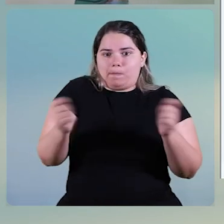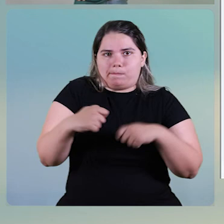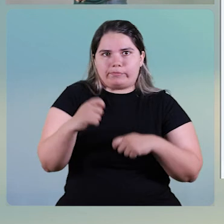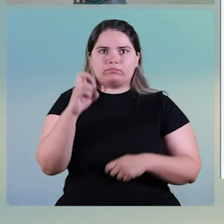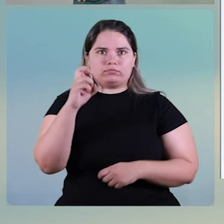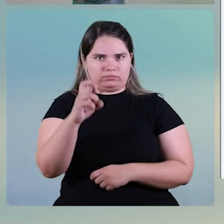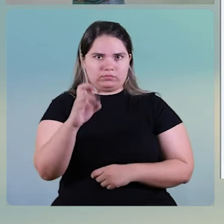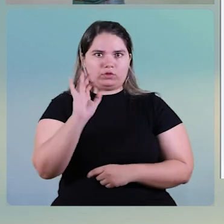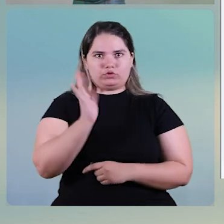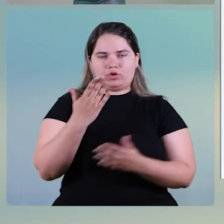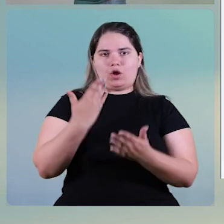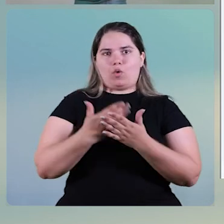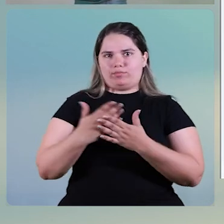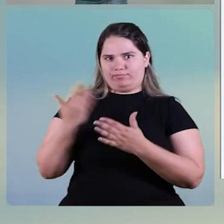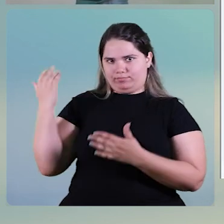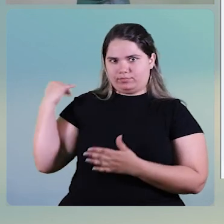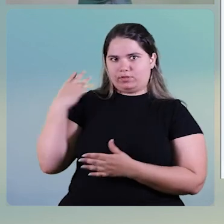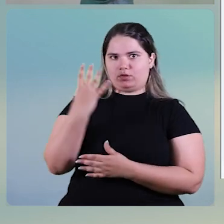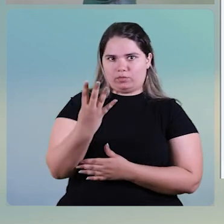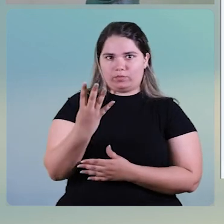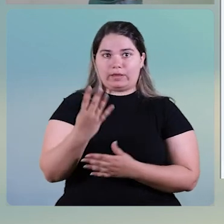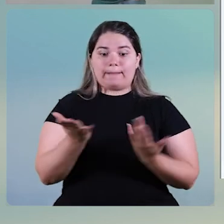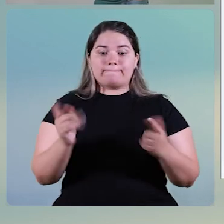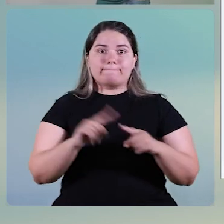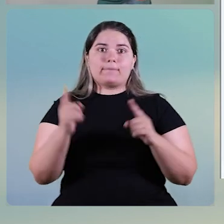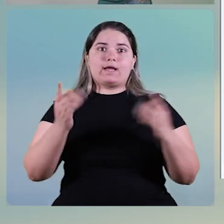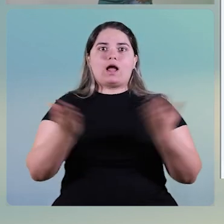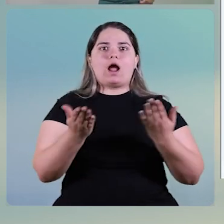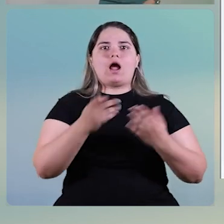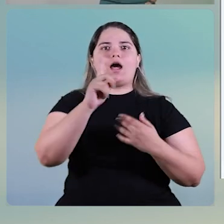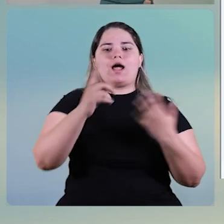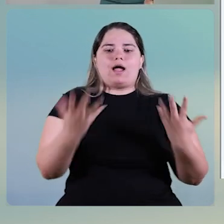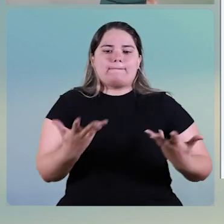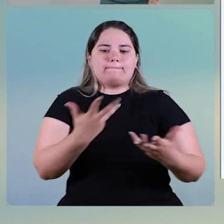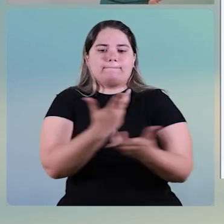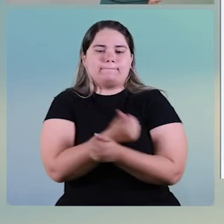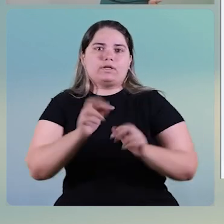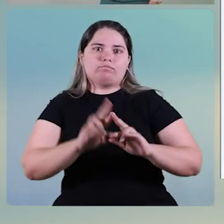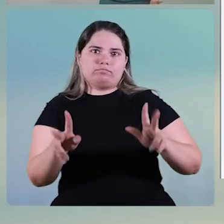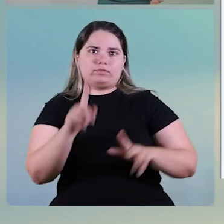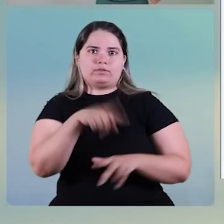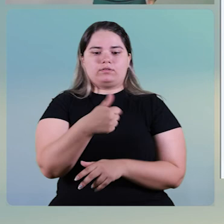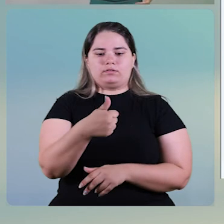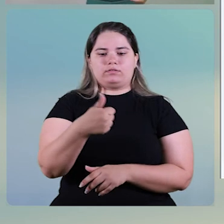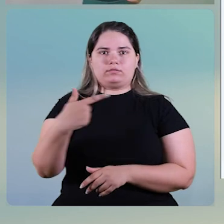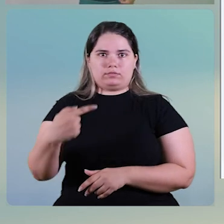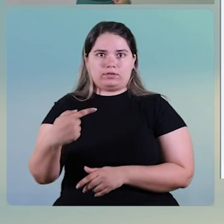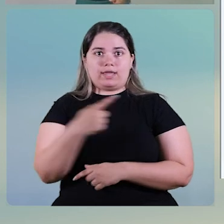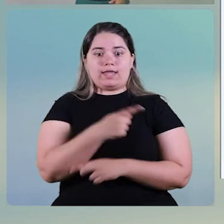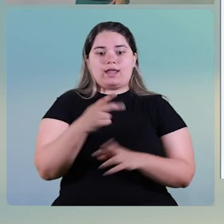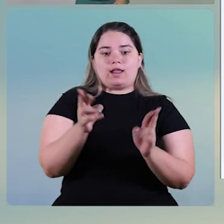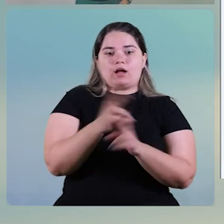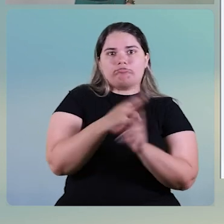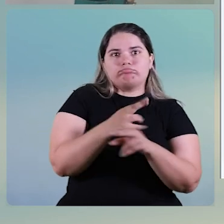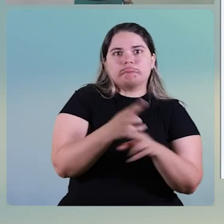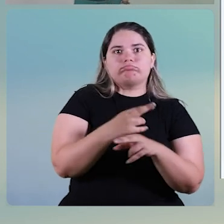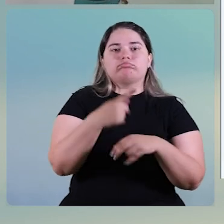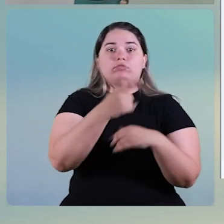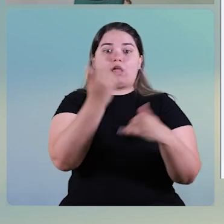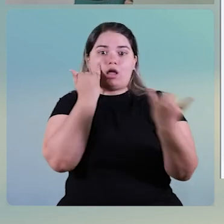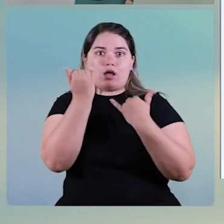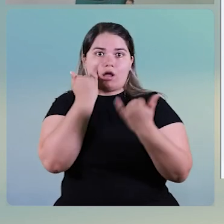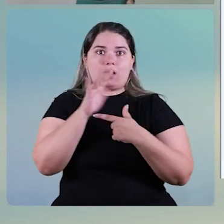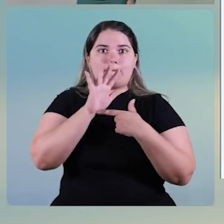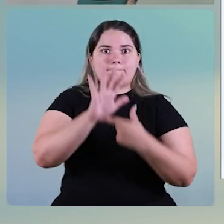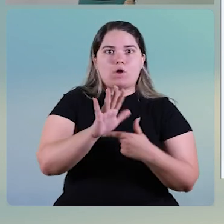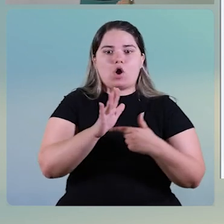vamos cobrar a competência 5, já estudada na questão anterior, só que agora a habilidade 17, que vai relacionar informações apresentadas em diferentes